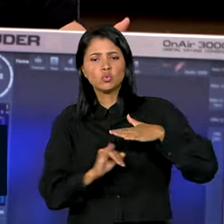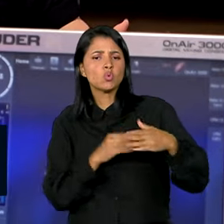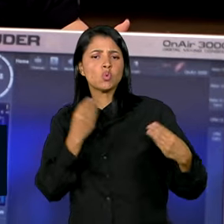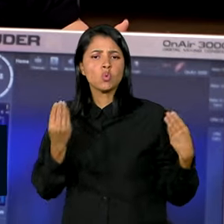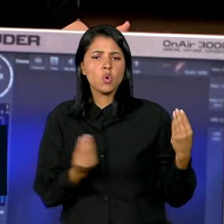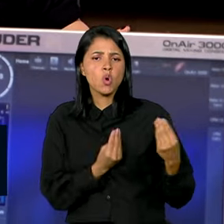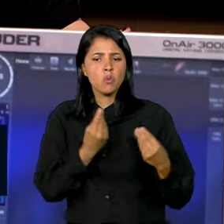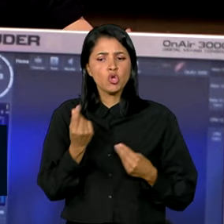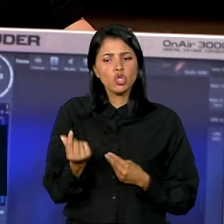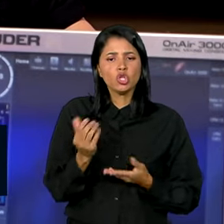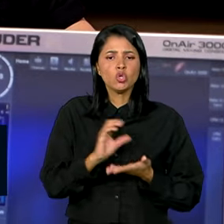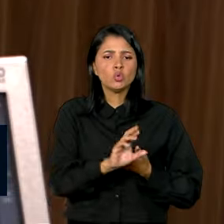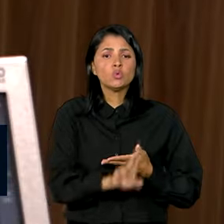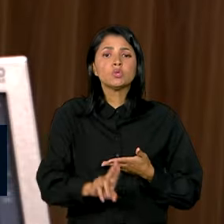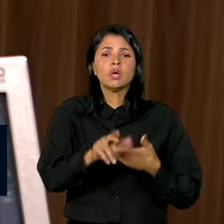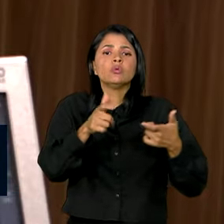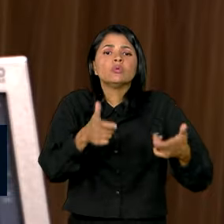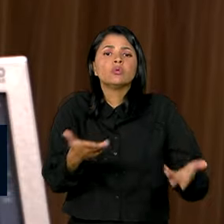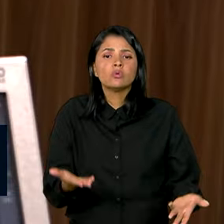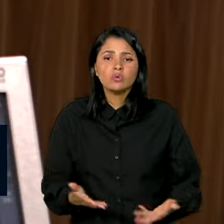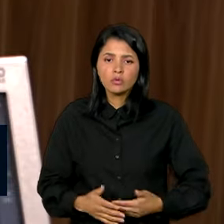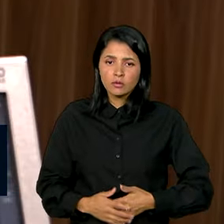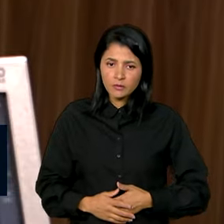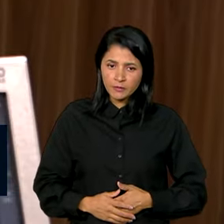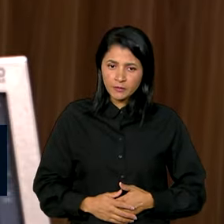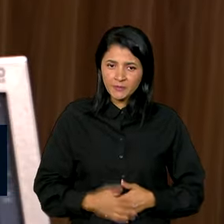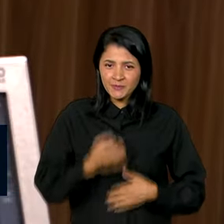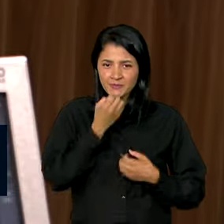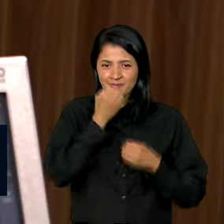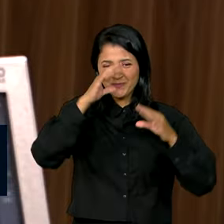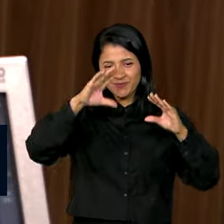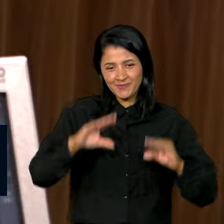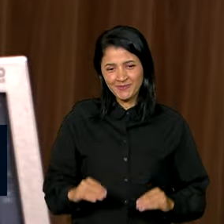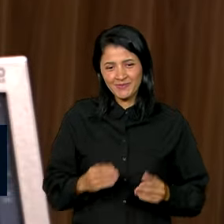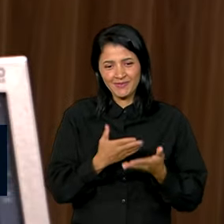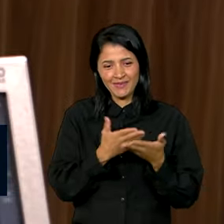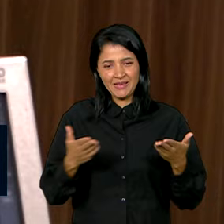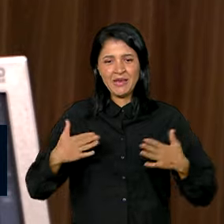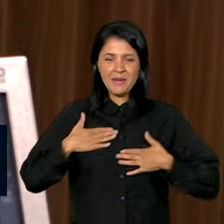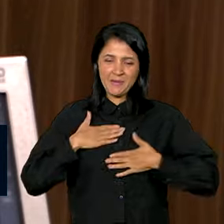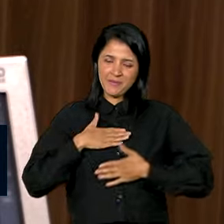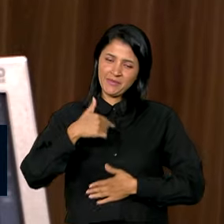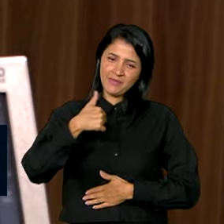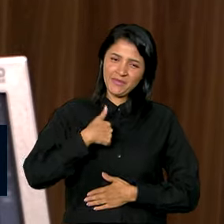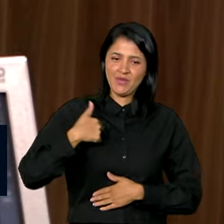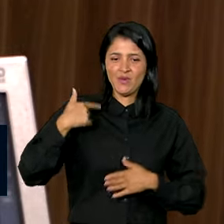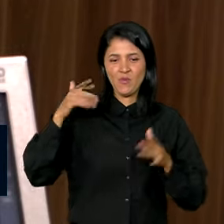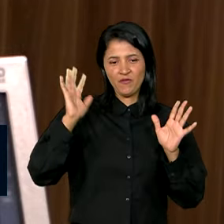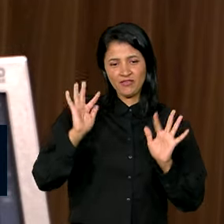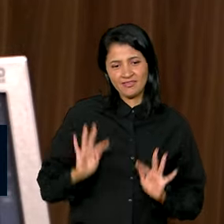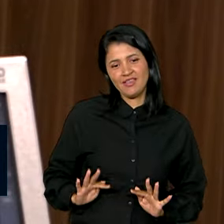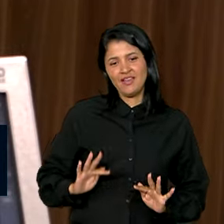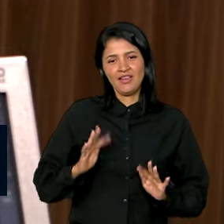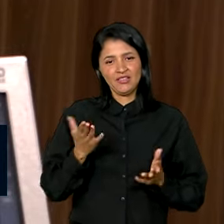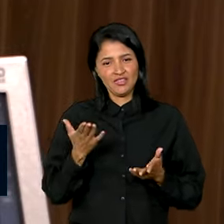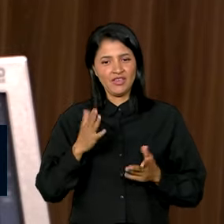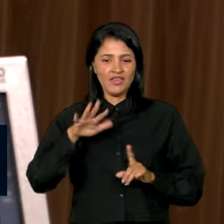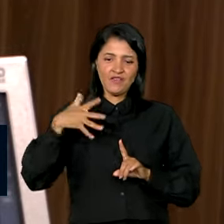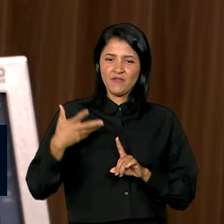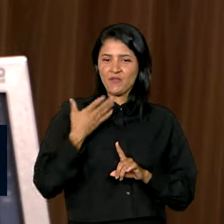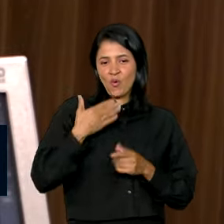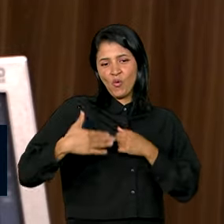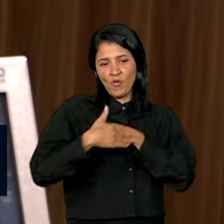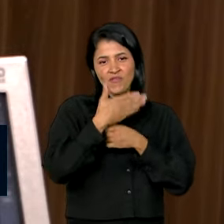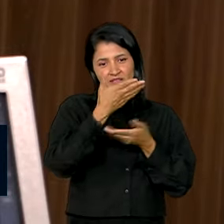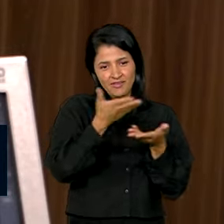no que esse dinheiro vai ser aplicado. Muito boa noite. Para mim está sendo um prazer, uma honra falar e conversar